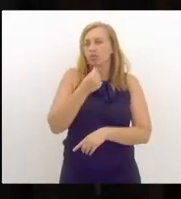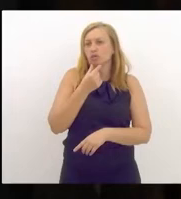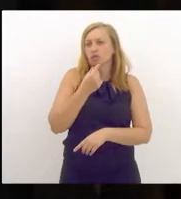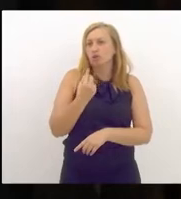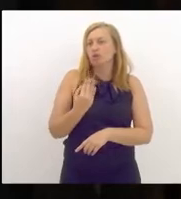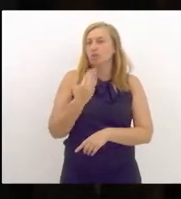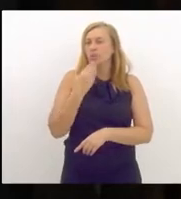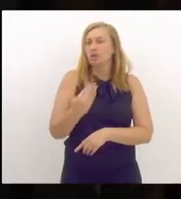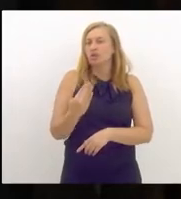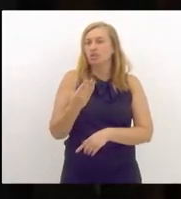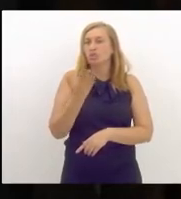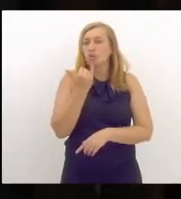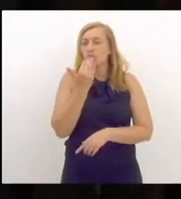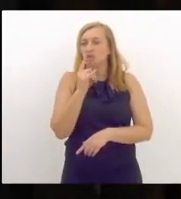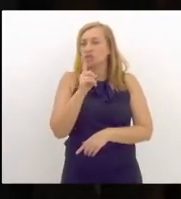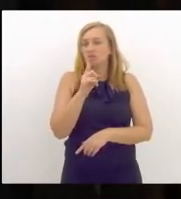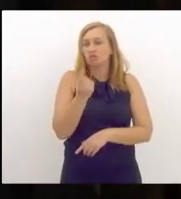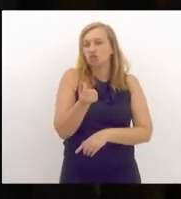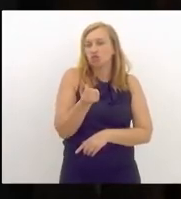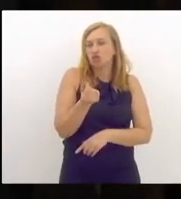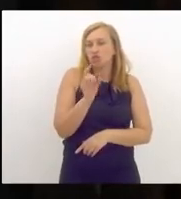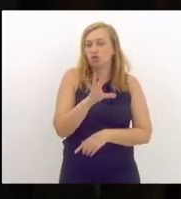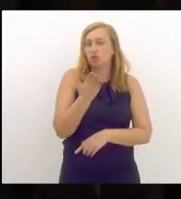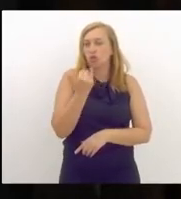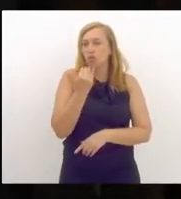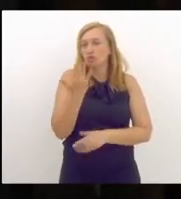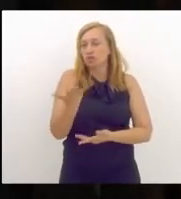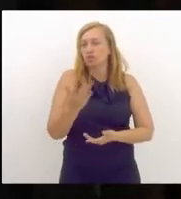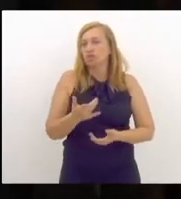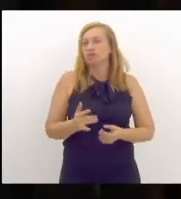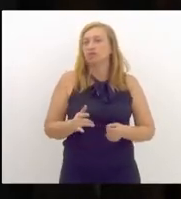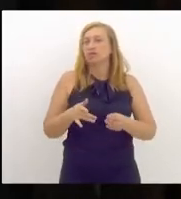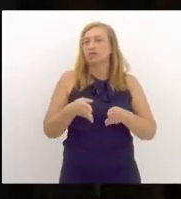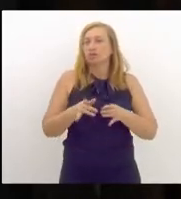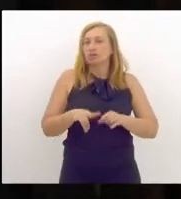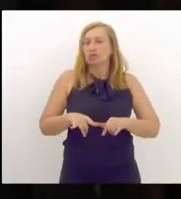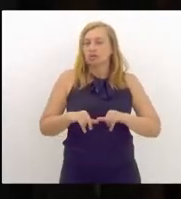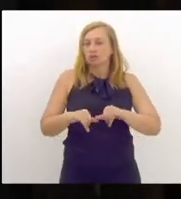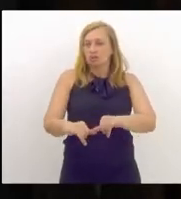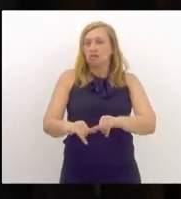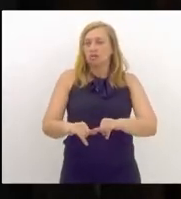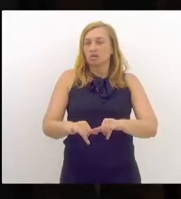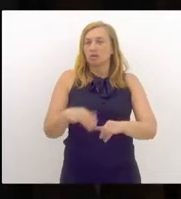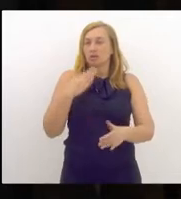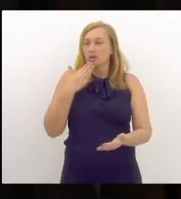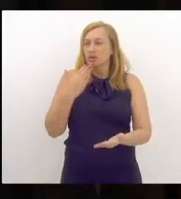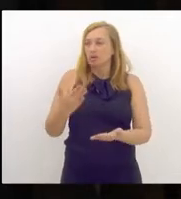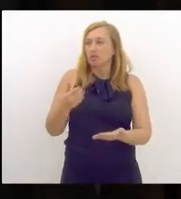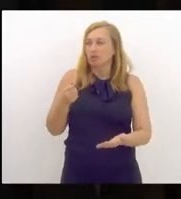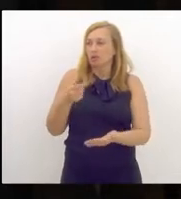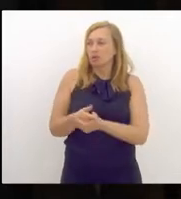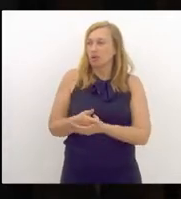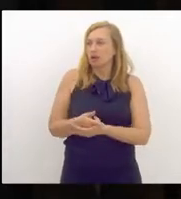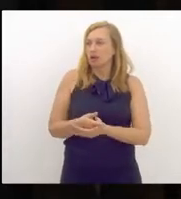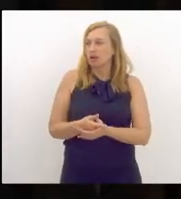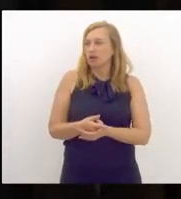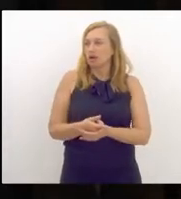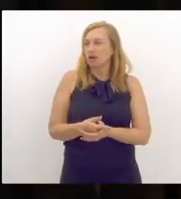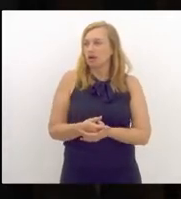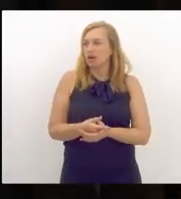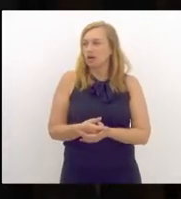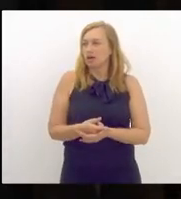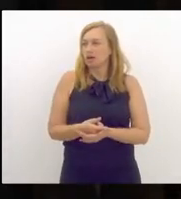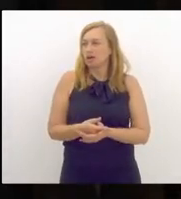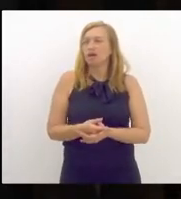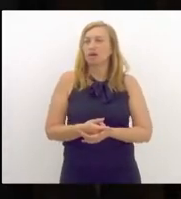pessoas não pediam comida não estão nem pedindo dinheiro tão pedindo né na porta do supermercado pedindo pra gente comprar um litro de leite para comprar um quilo de feijão